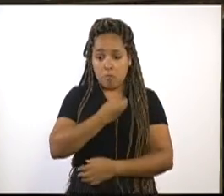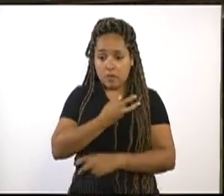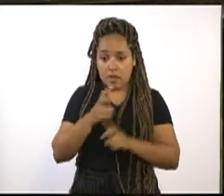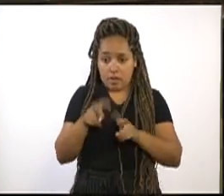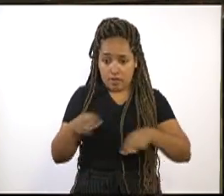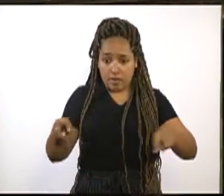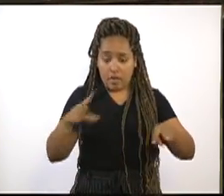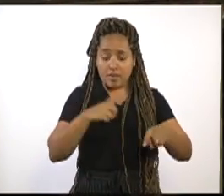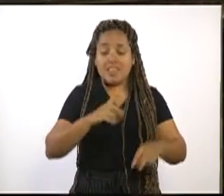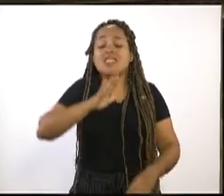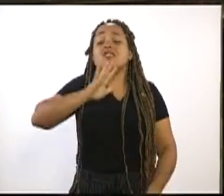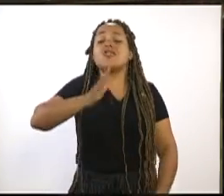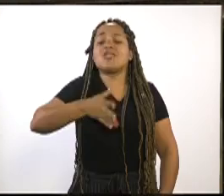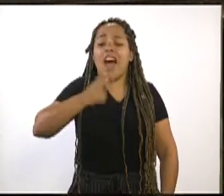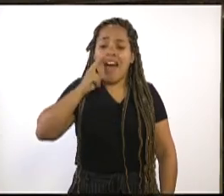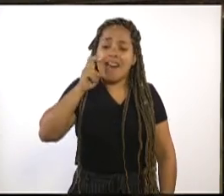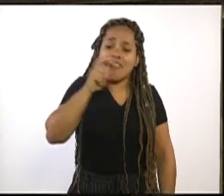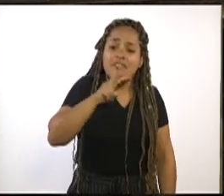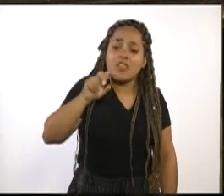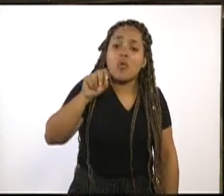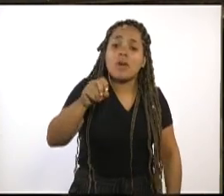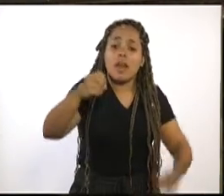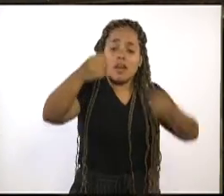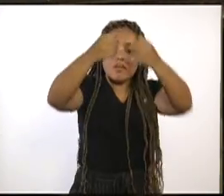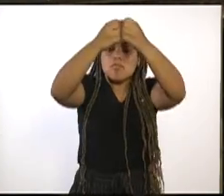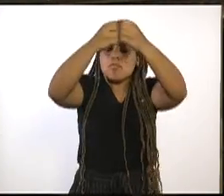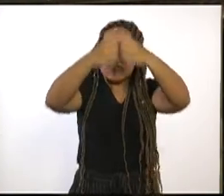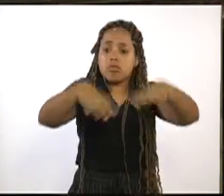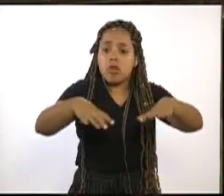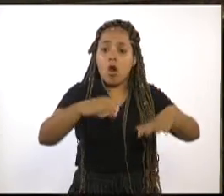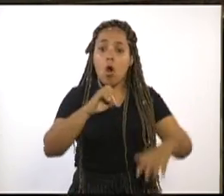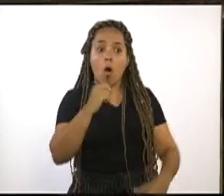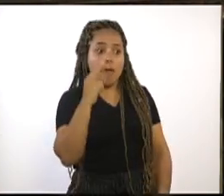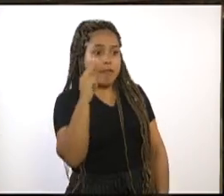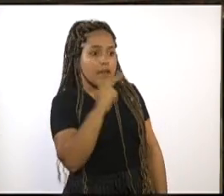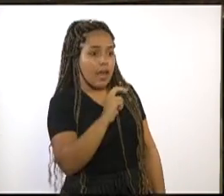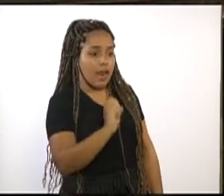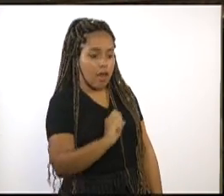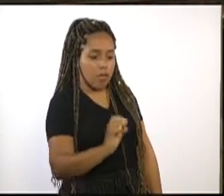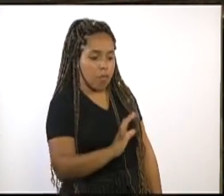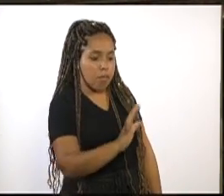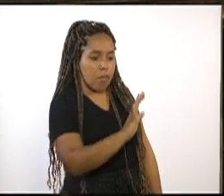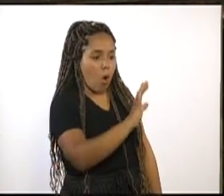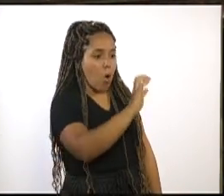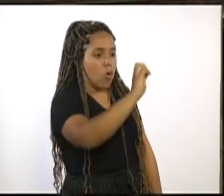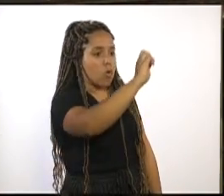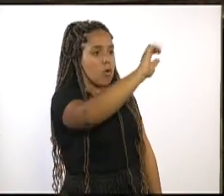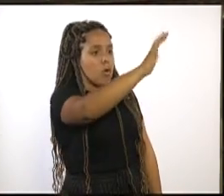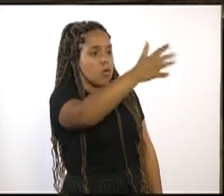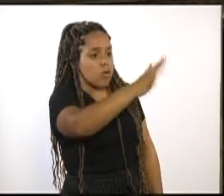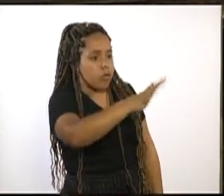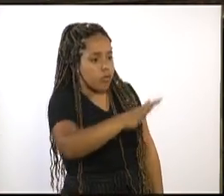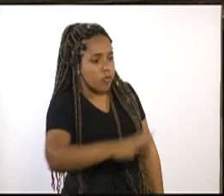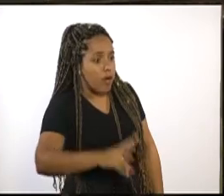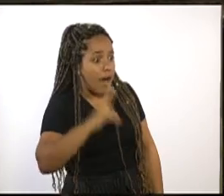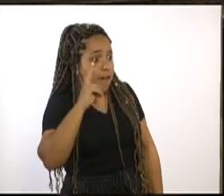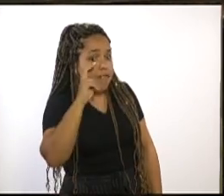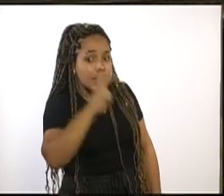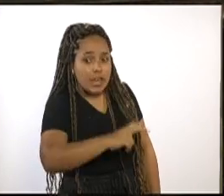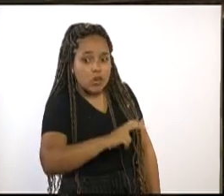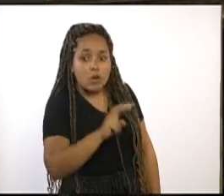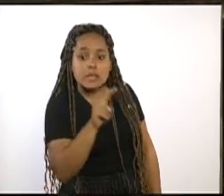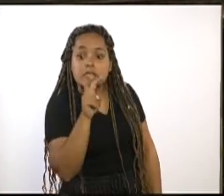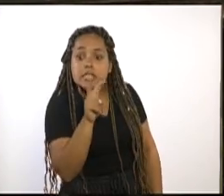puderam presenciar um desmoronamento e verem pessoas soterradas, como nós tivemos as últimas 5 mortes